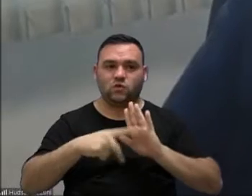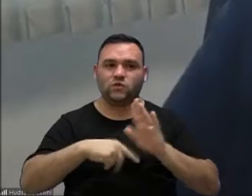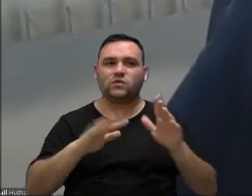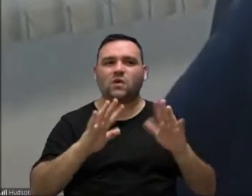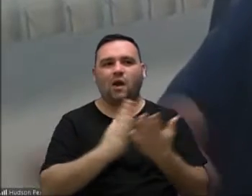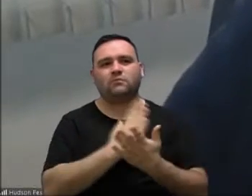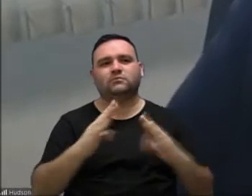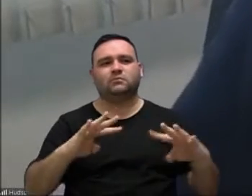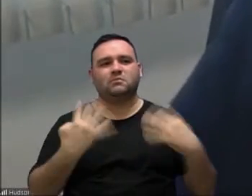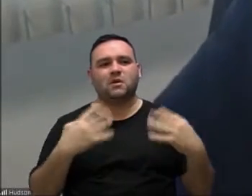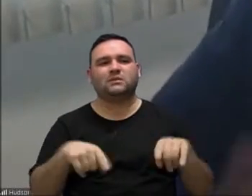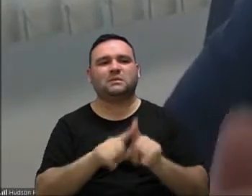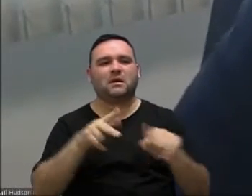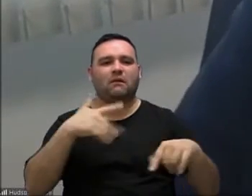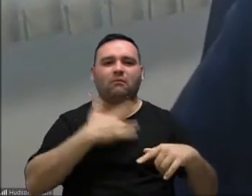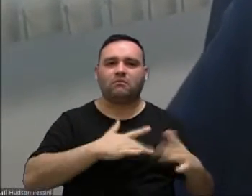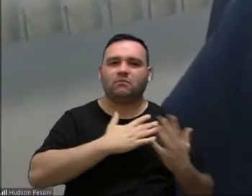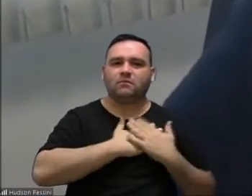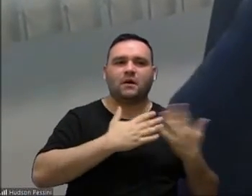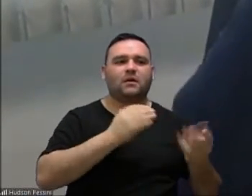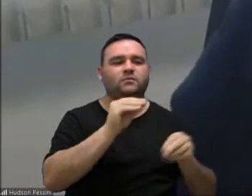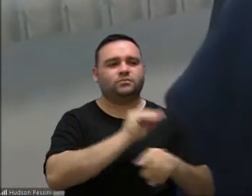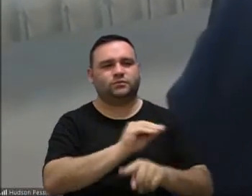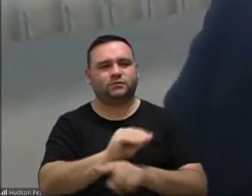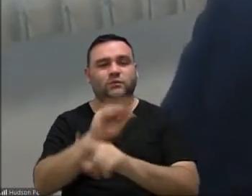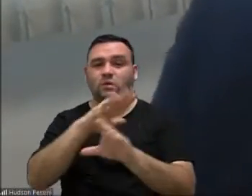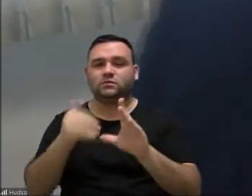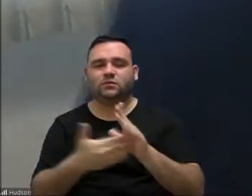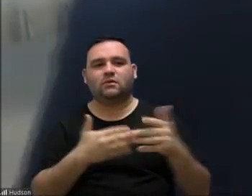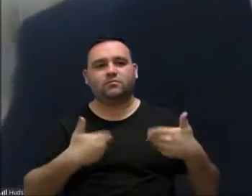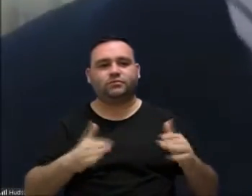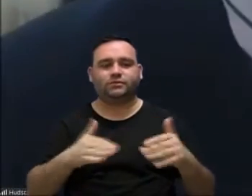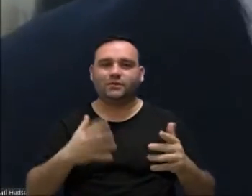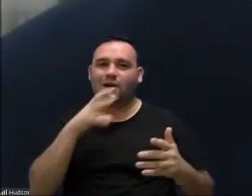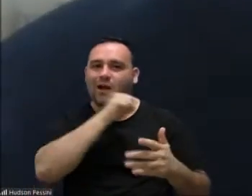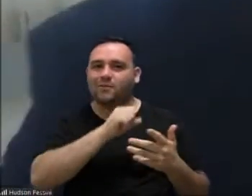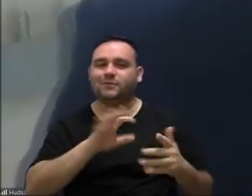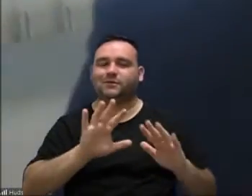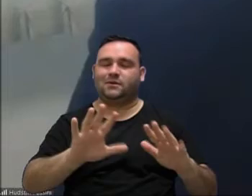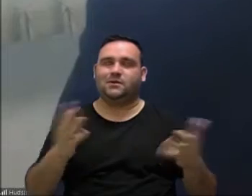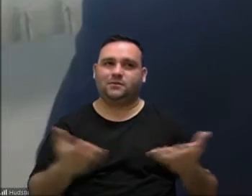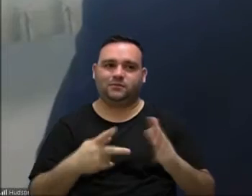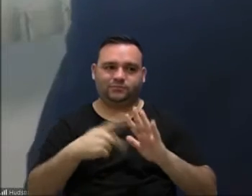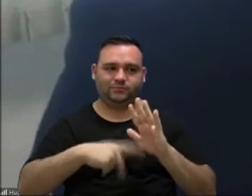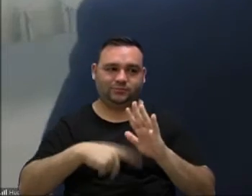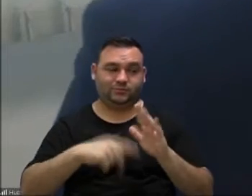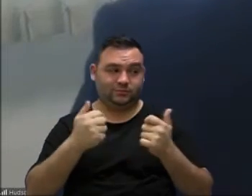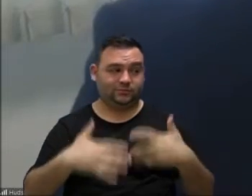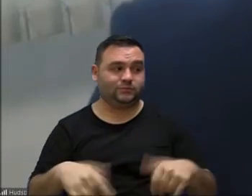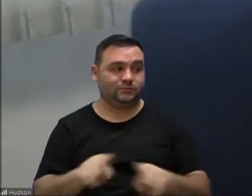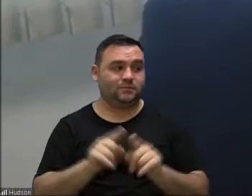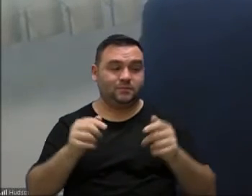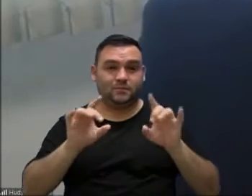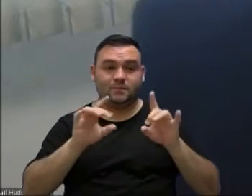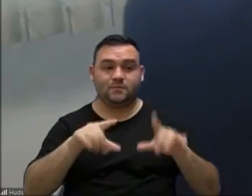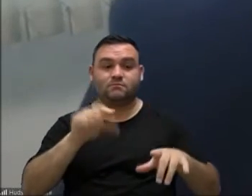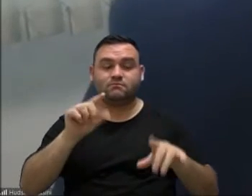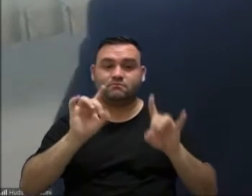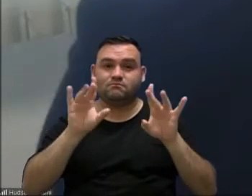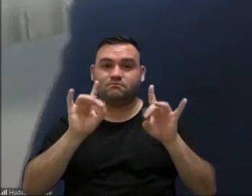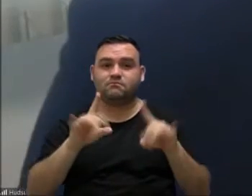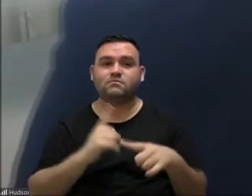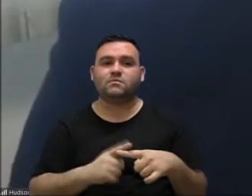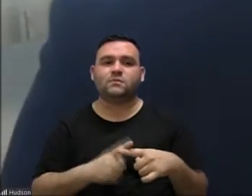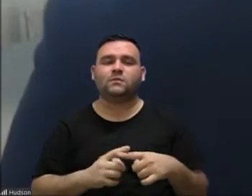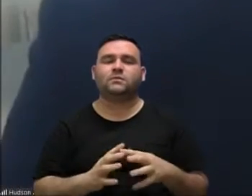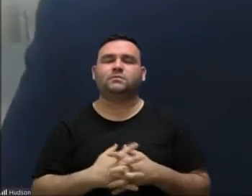populistas de coitadismo de assistencialismo as coisas andam mais rápido esse projeto presidente eu queria deixar destaque que